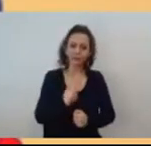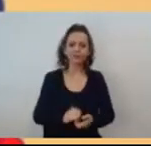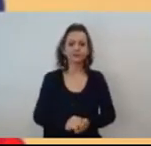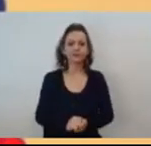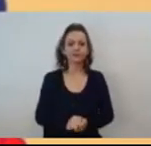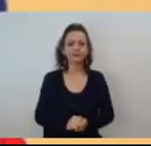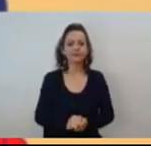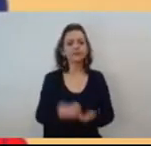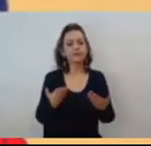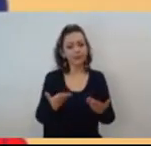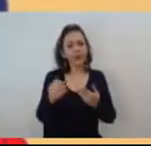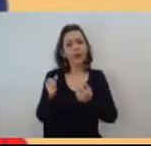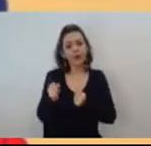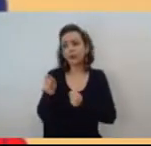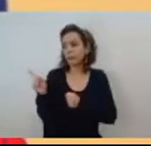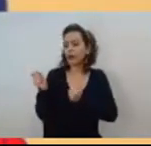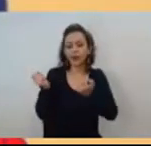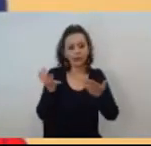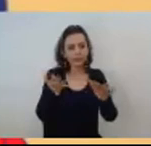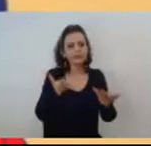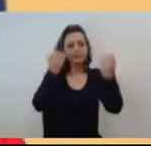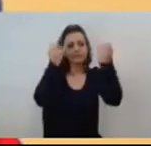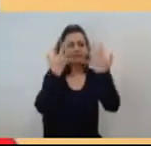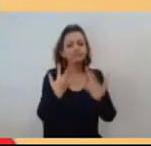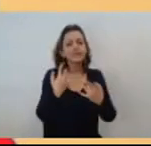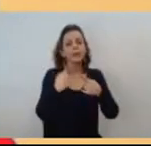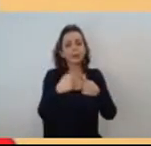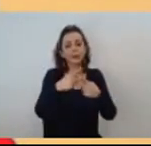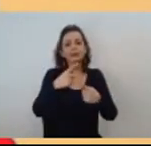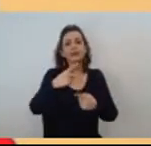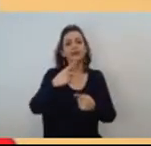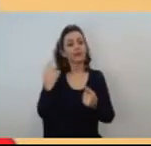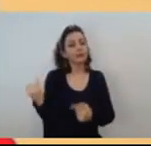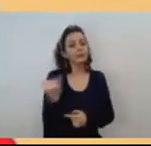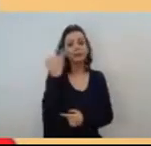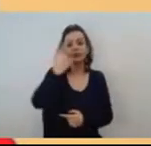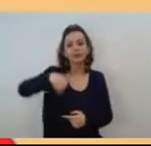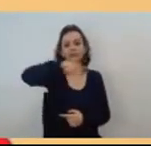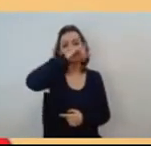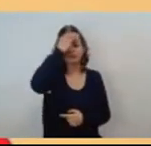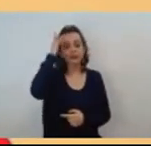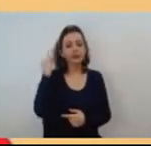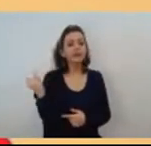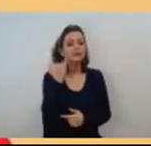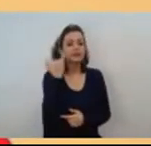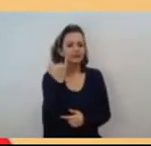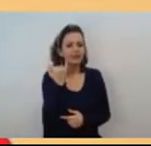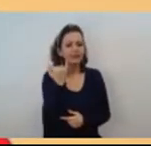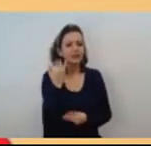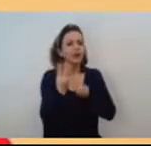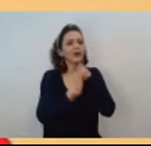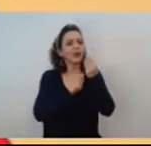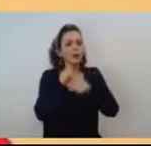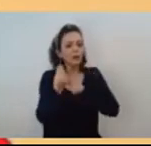palavra para você porque acho que é importante as pessoas entenderem o quanto que é quanto que é fácil né fazer um relato Integrado de